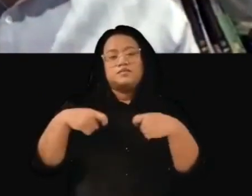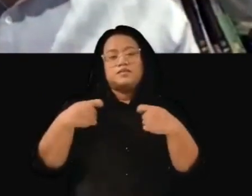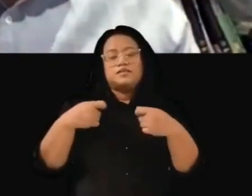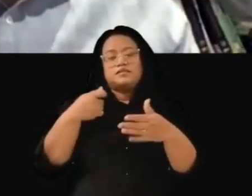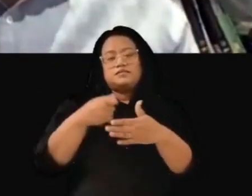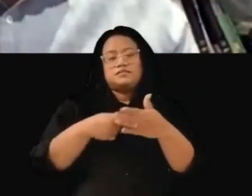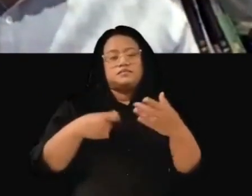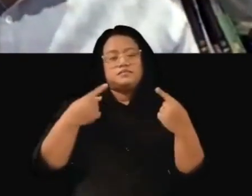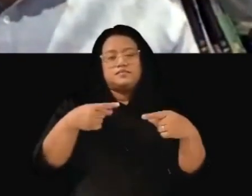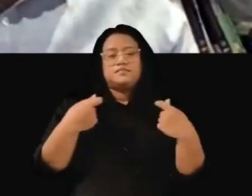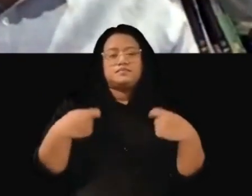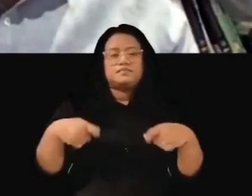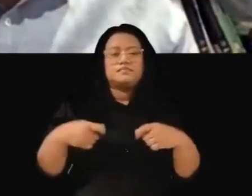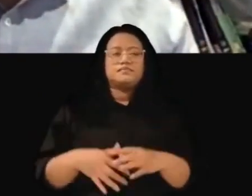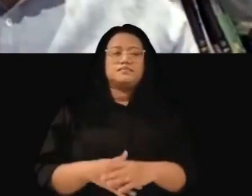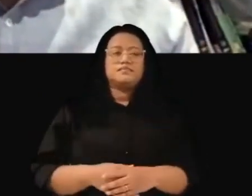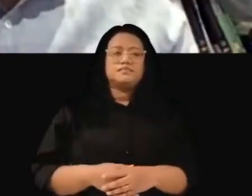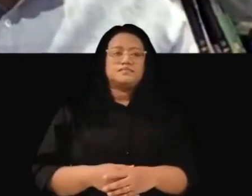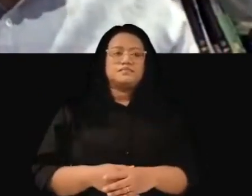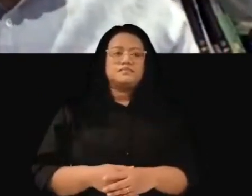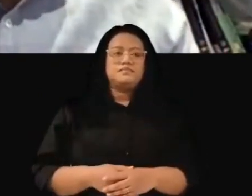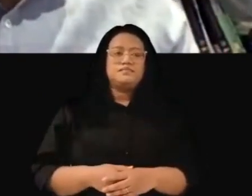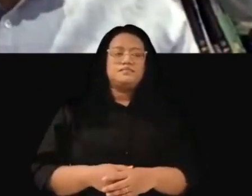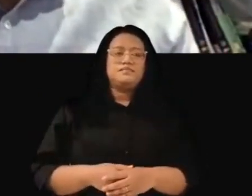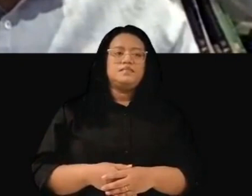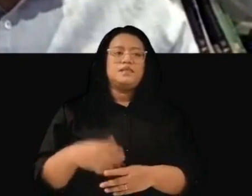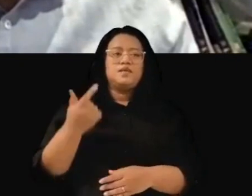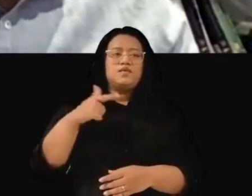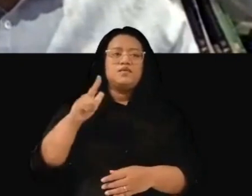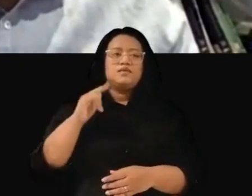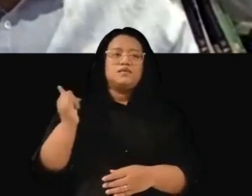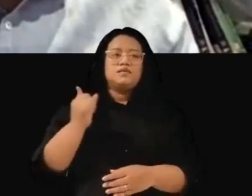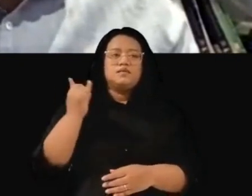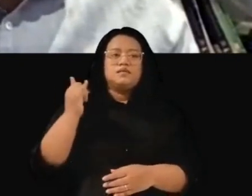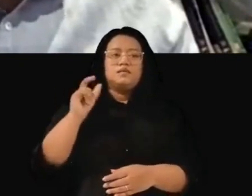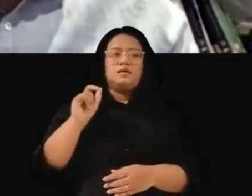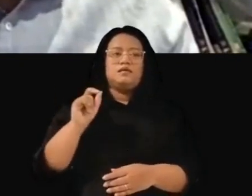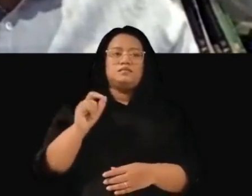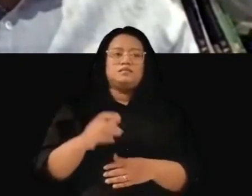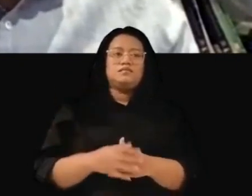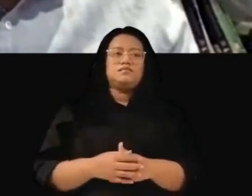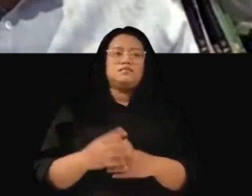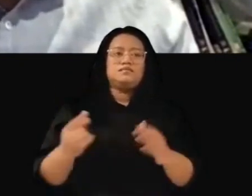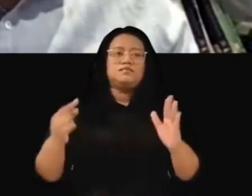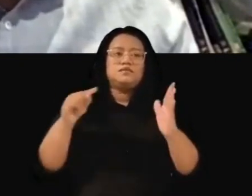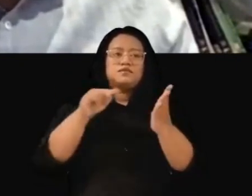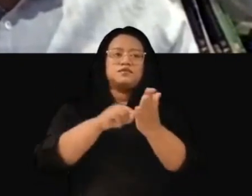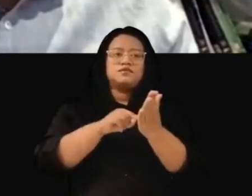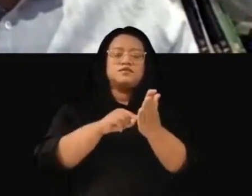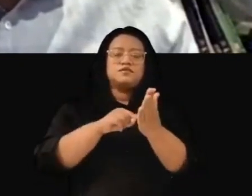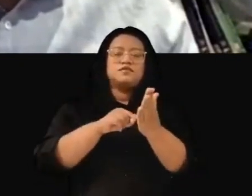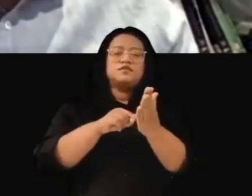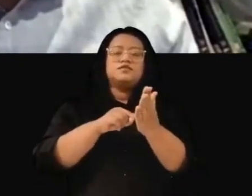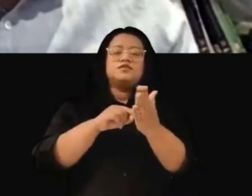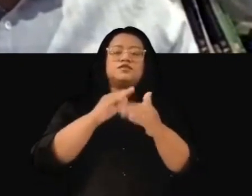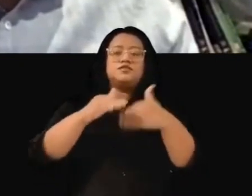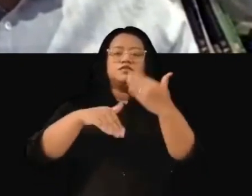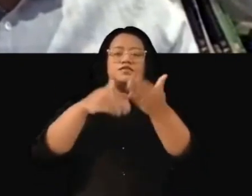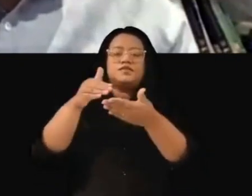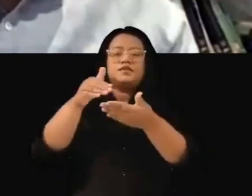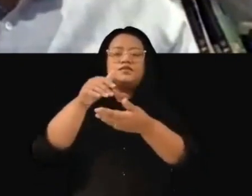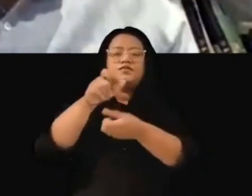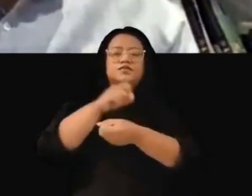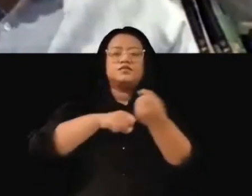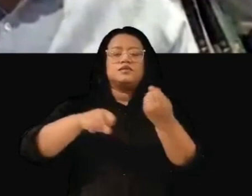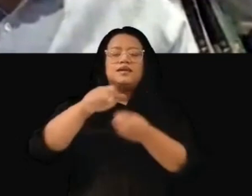Outra premissa que me parece muito importante, os Objetivos do Desenvolvimento Sustentável. Tive a oportunidade agora, no mês de março, de participar